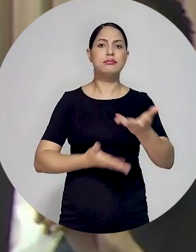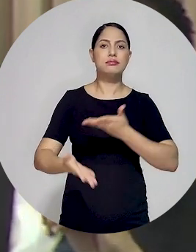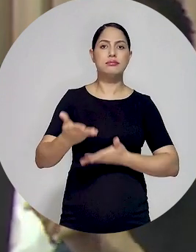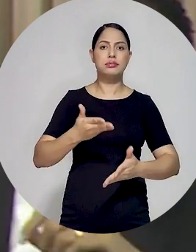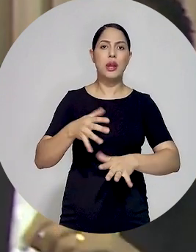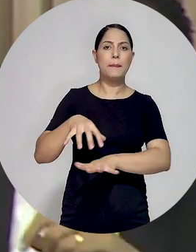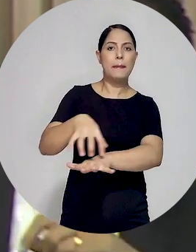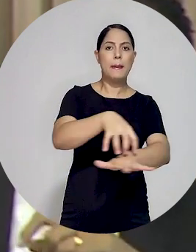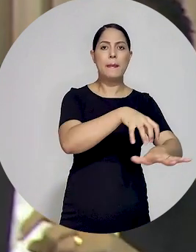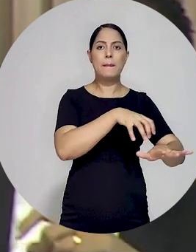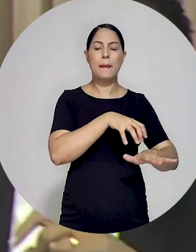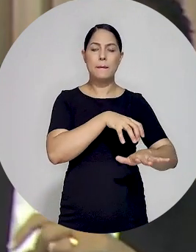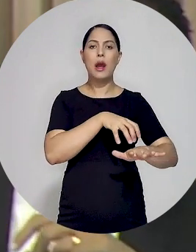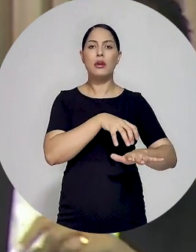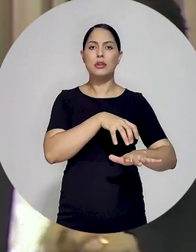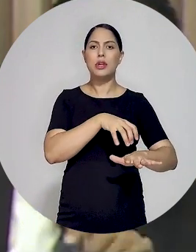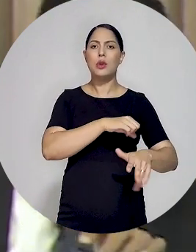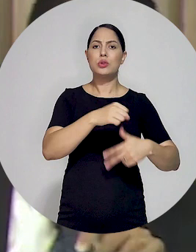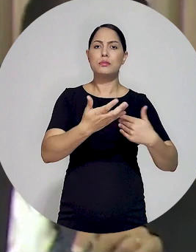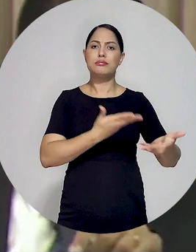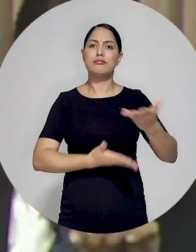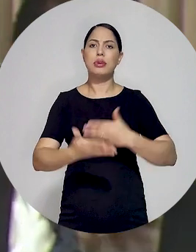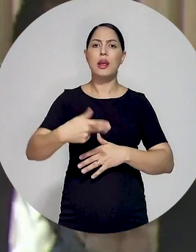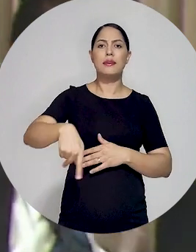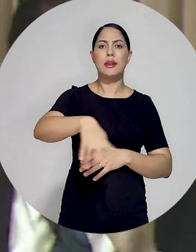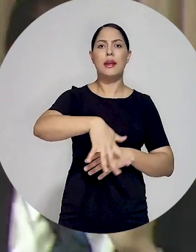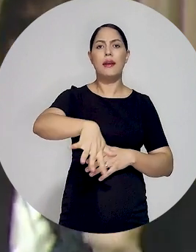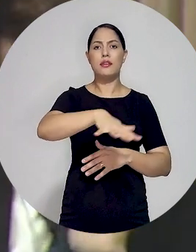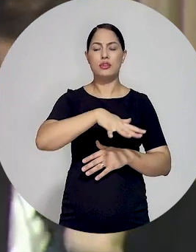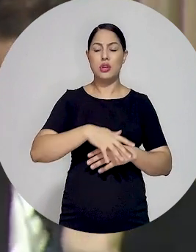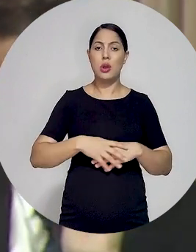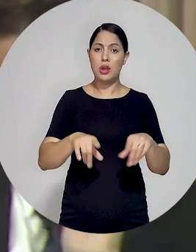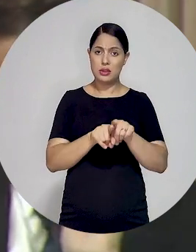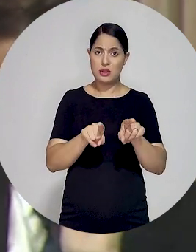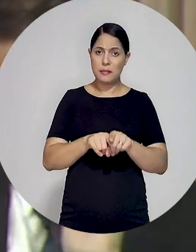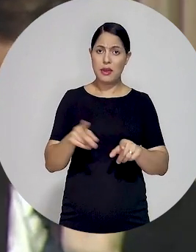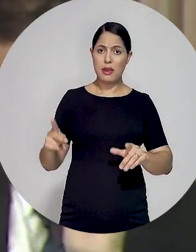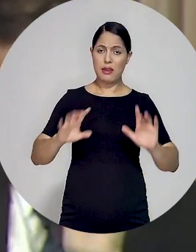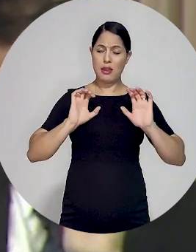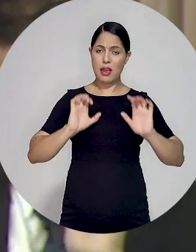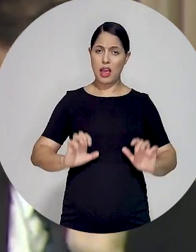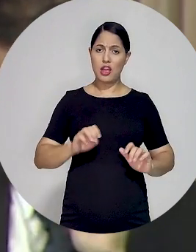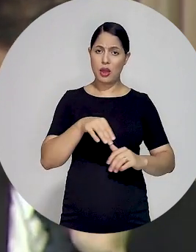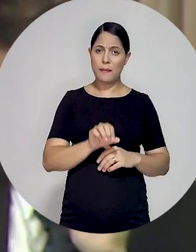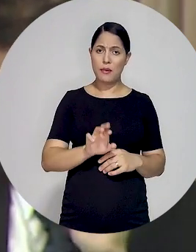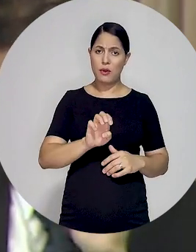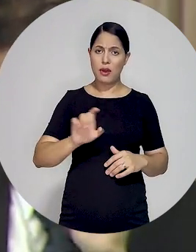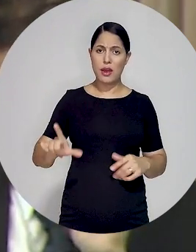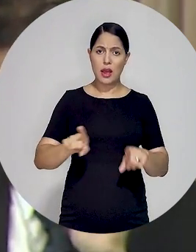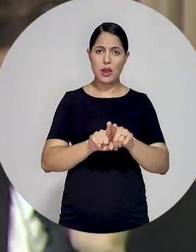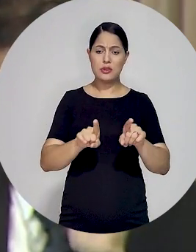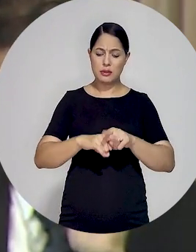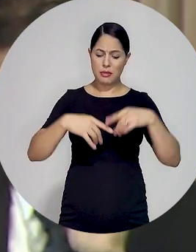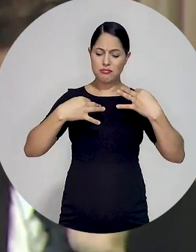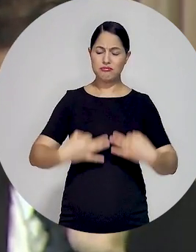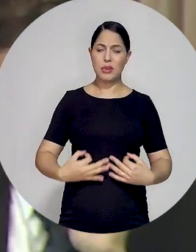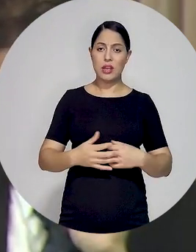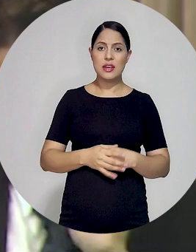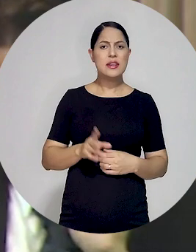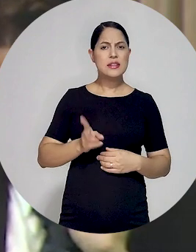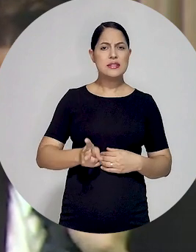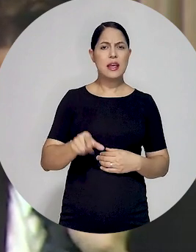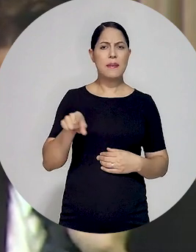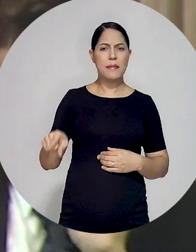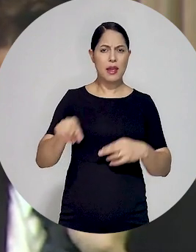diálogo democrático e cortês com as autoridades dos poderes locais. Sua referência ética e moral tem reconhecimento nacional, em especial por sua